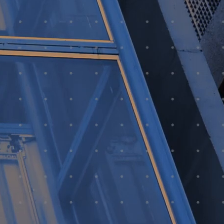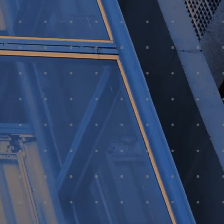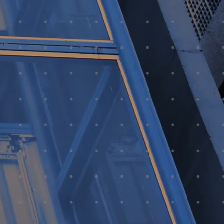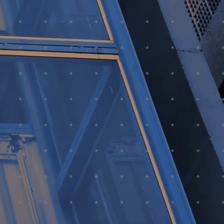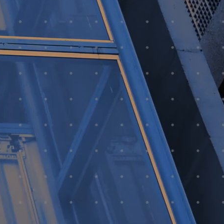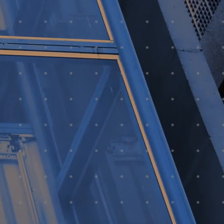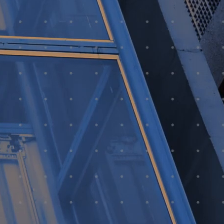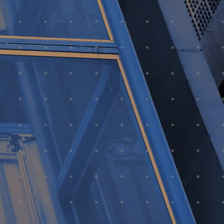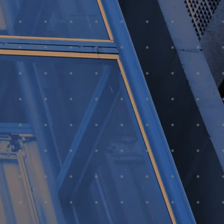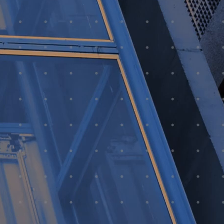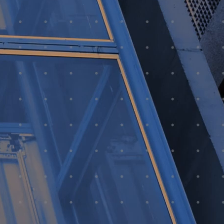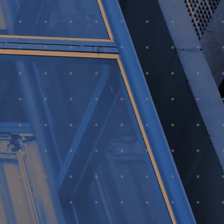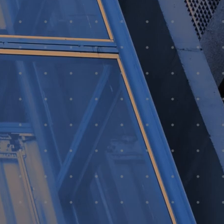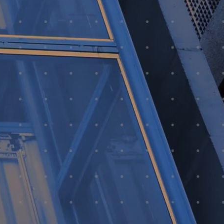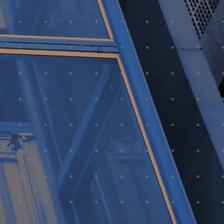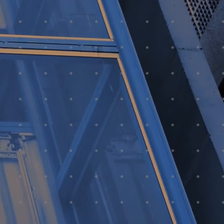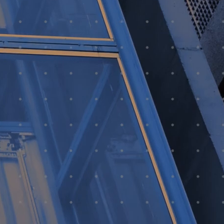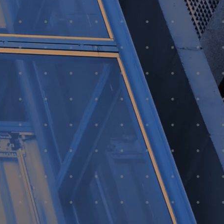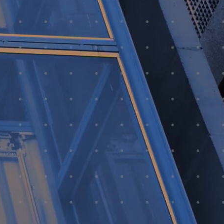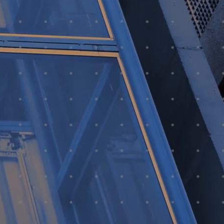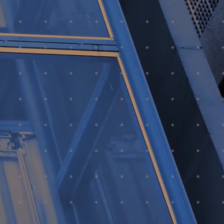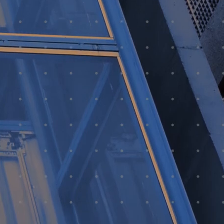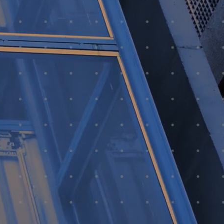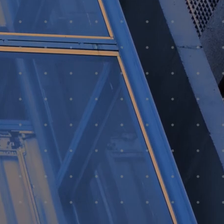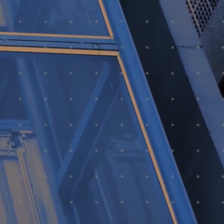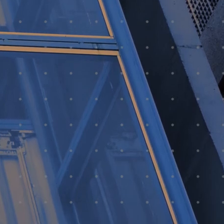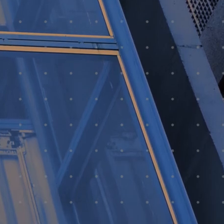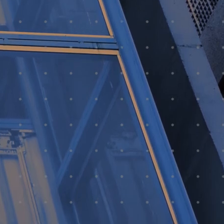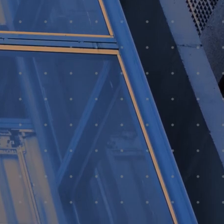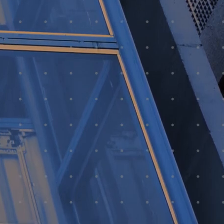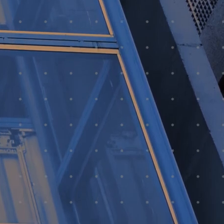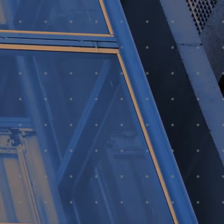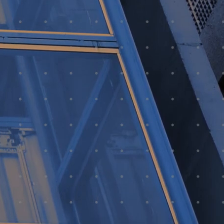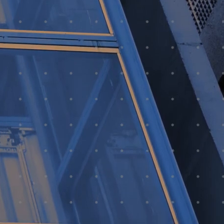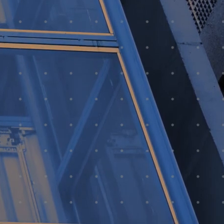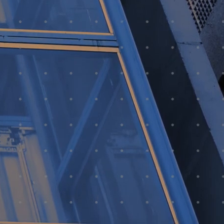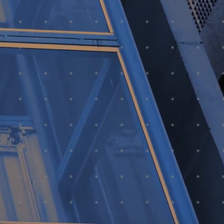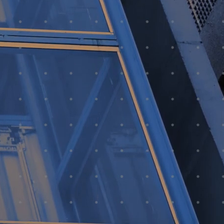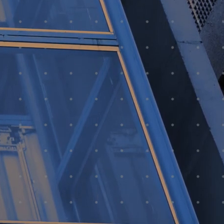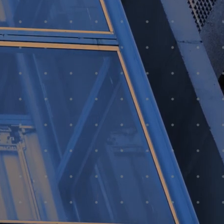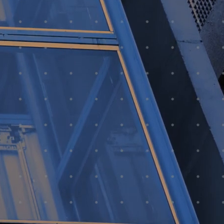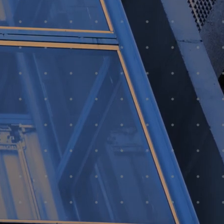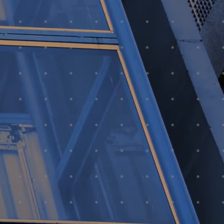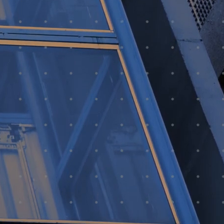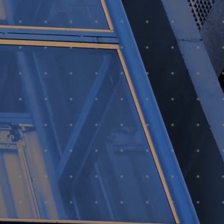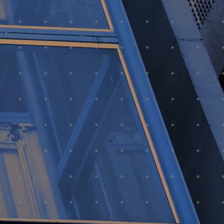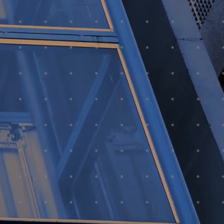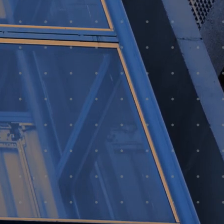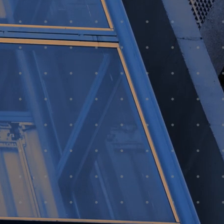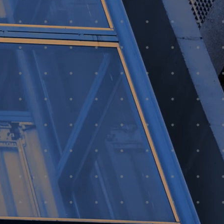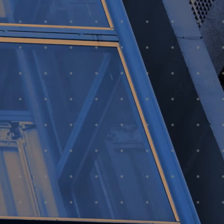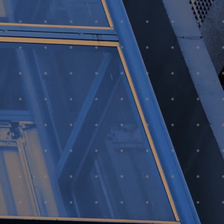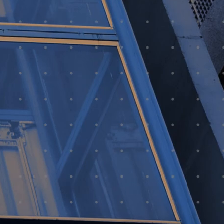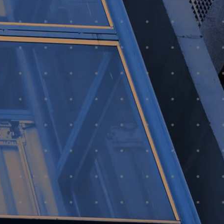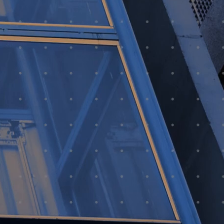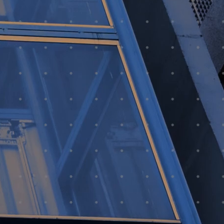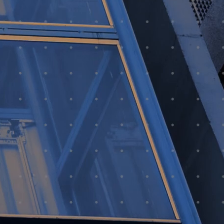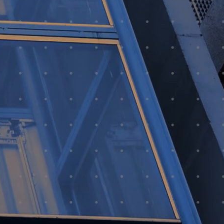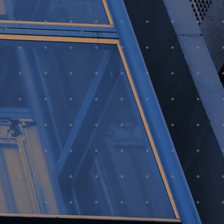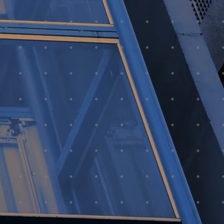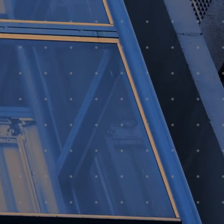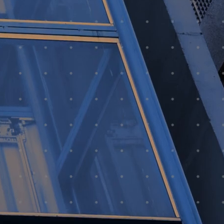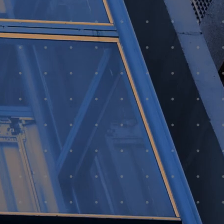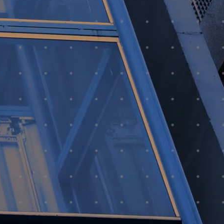obras, ajudante de pátio de sucata, ajudante de serralheiro, almoxarife, analista